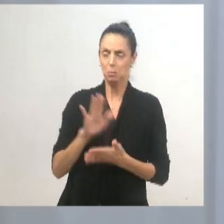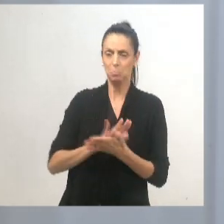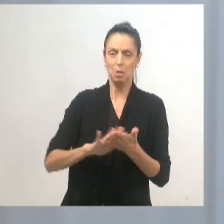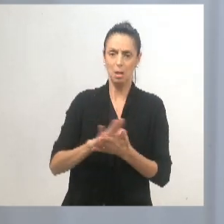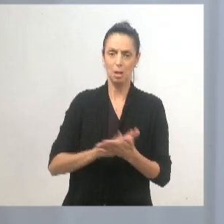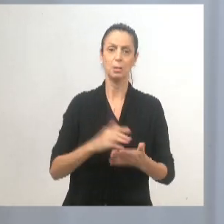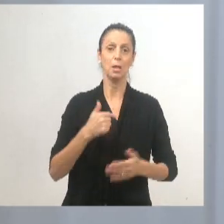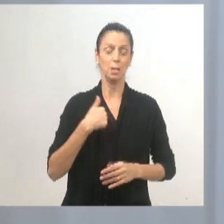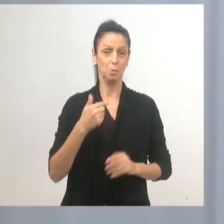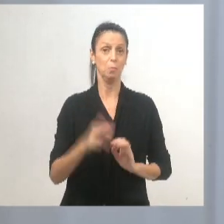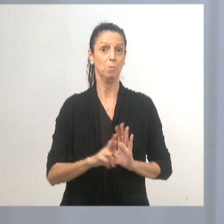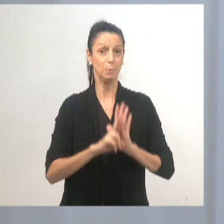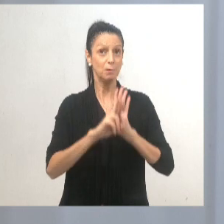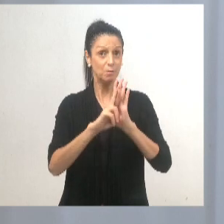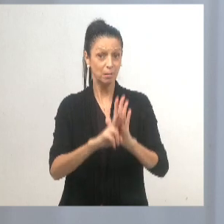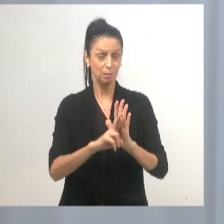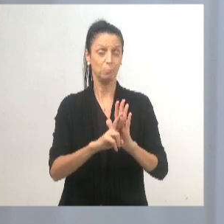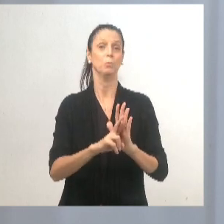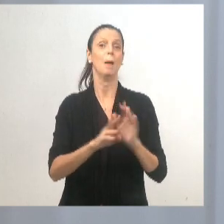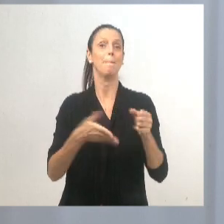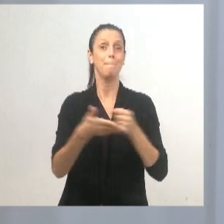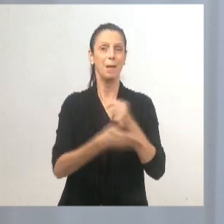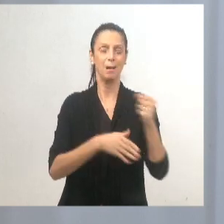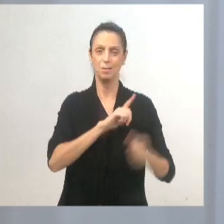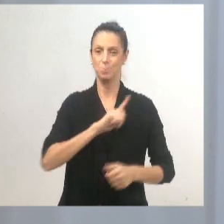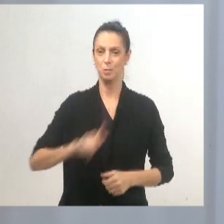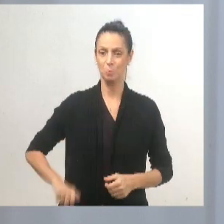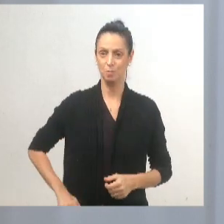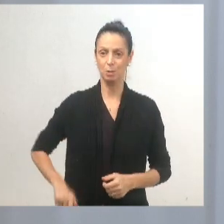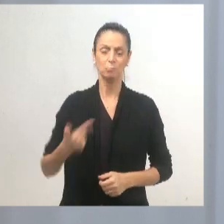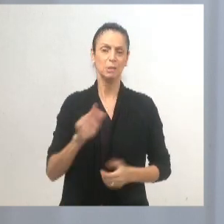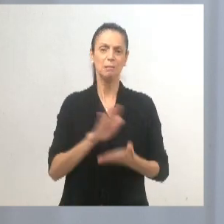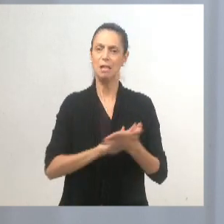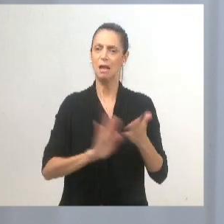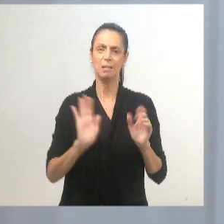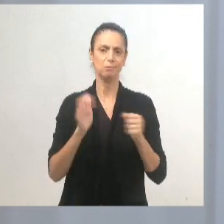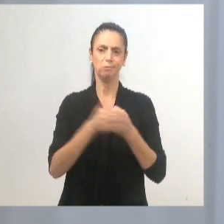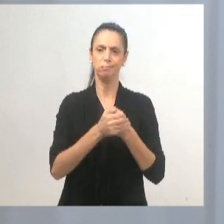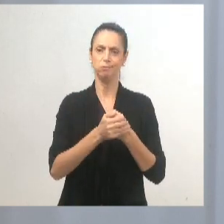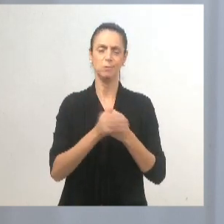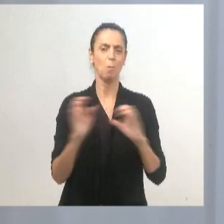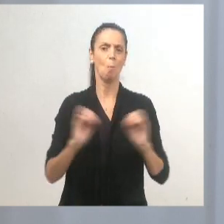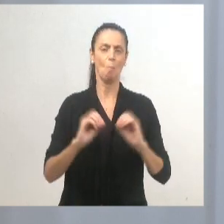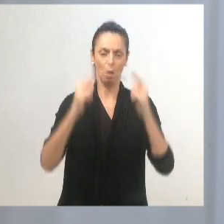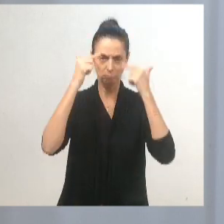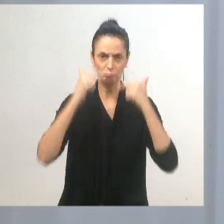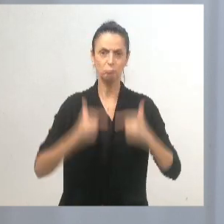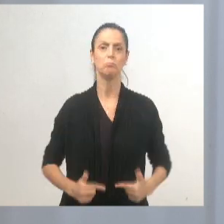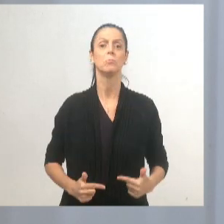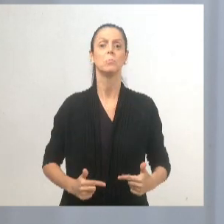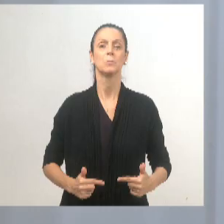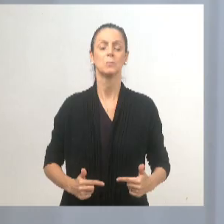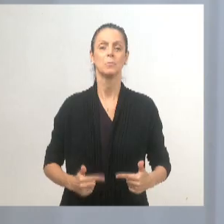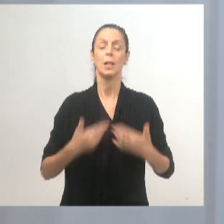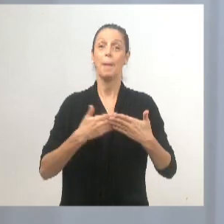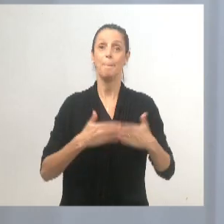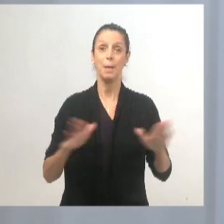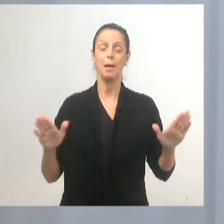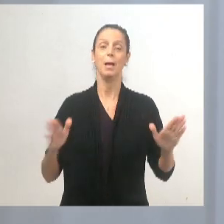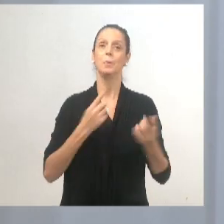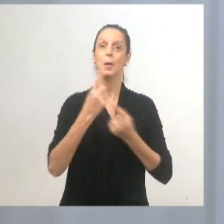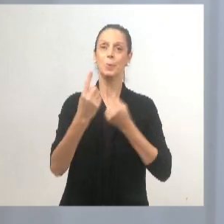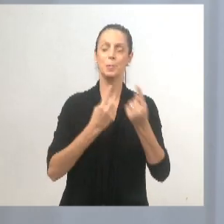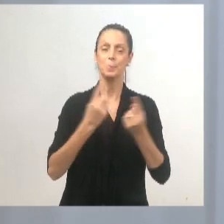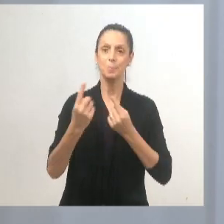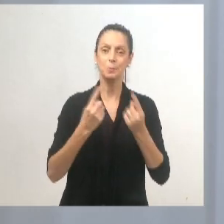nesta casa, sendo seu líder, não tem nada a esconder. Somos transparentes, abertos ao